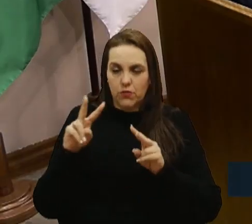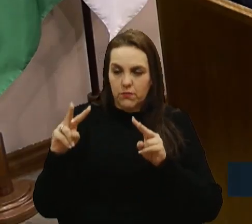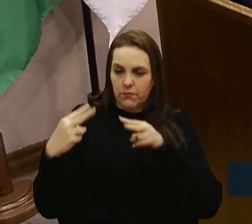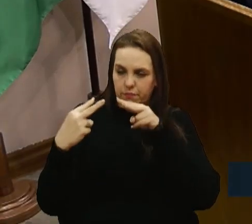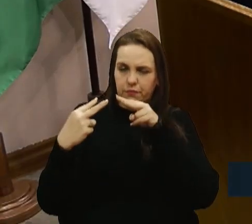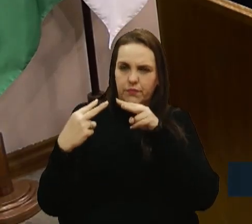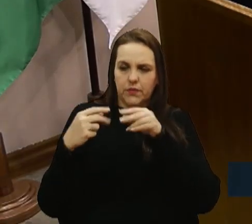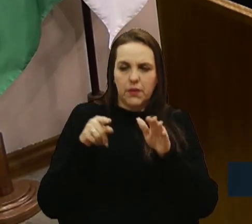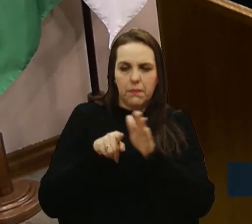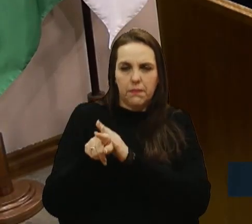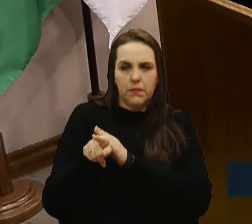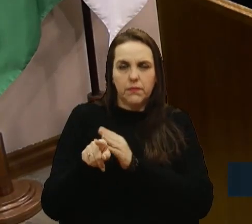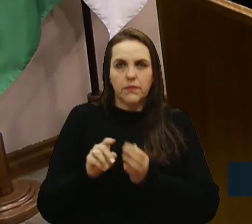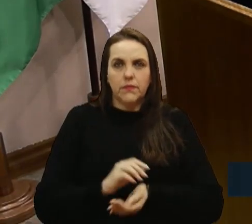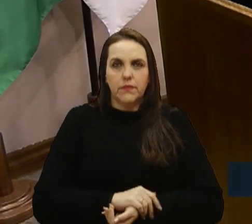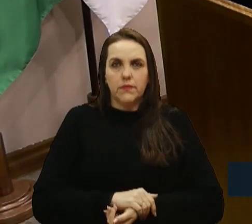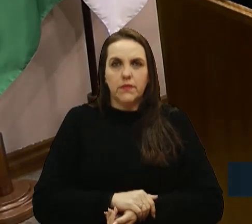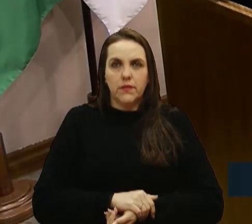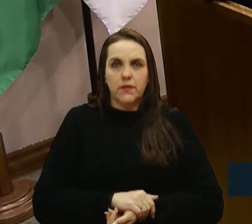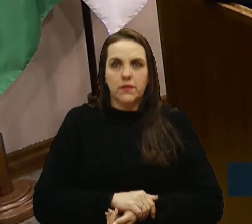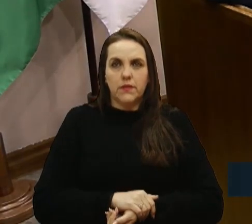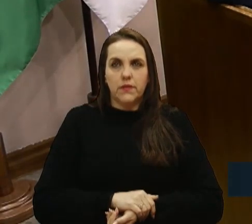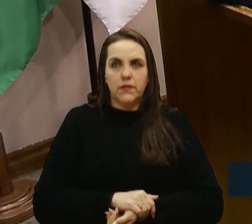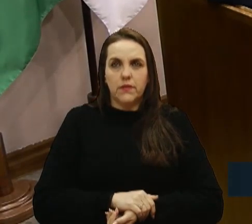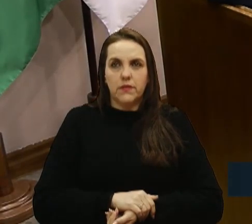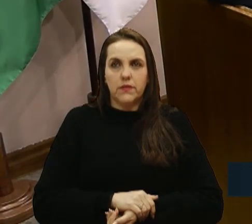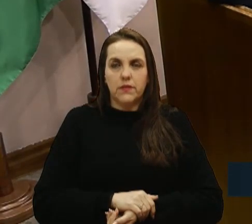e questionar.